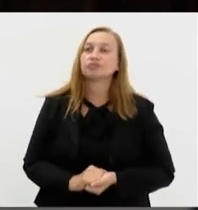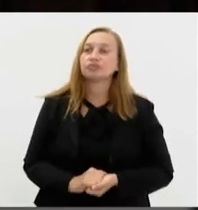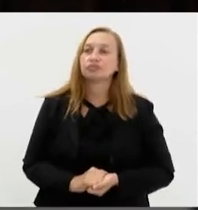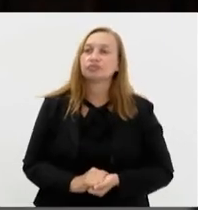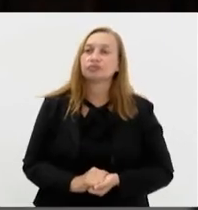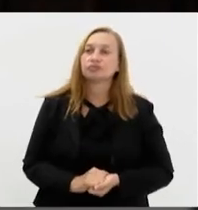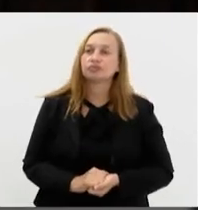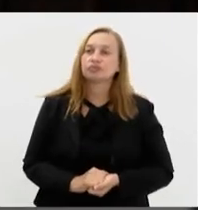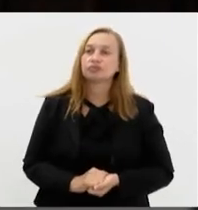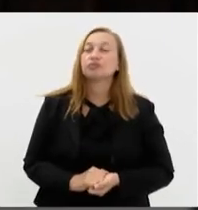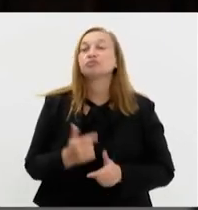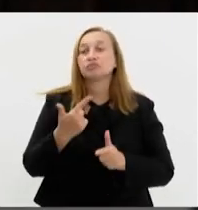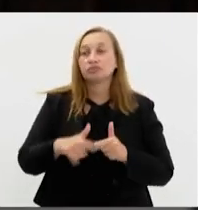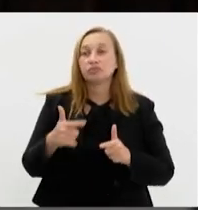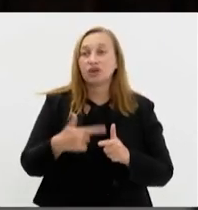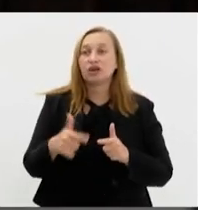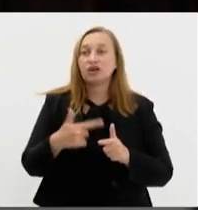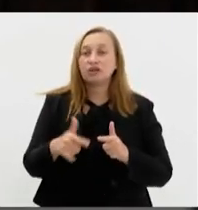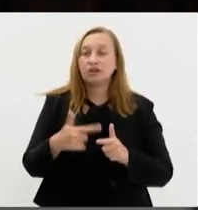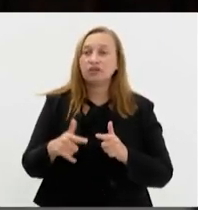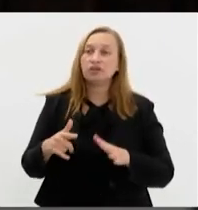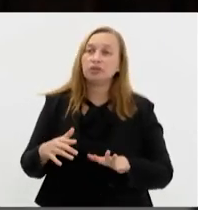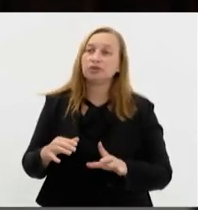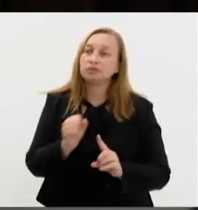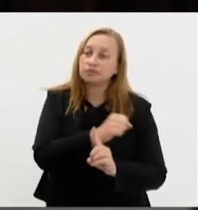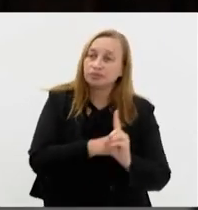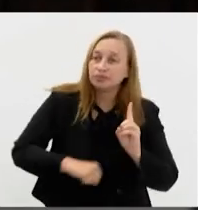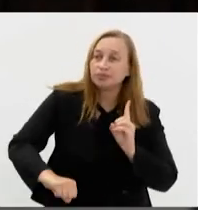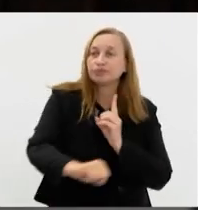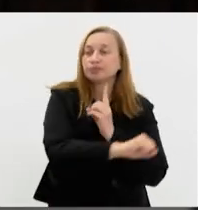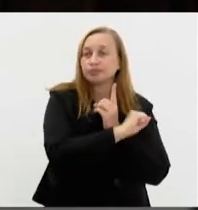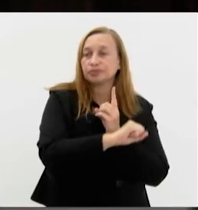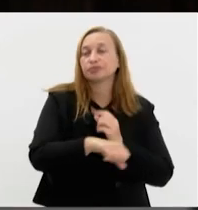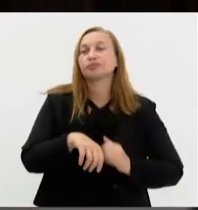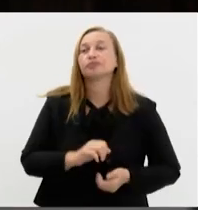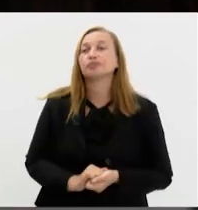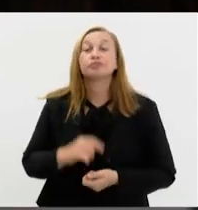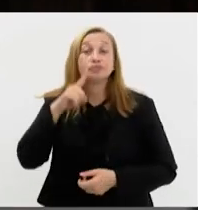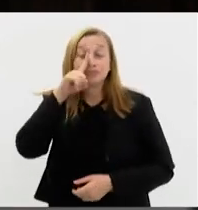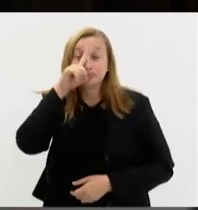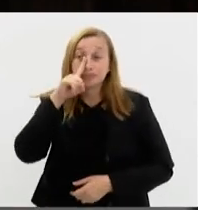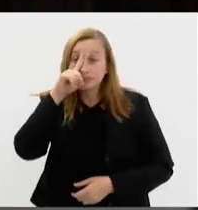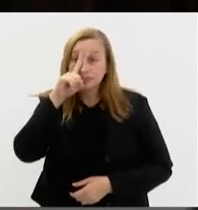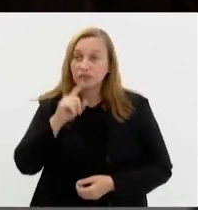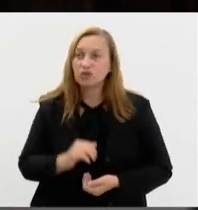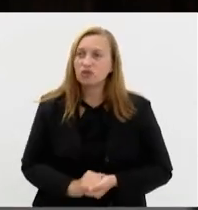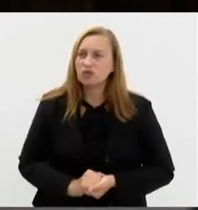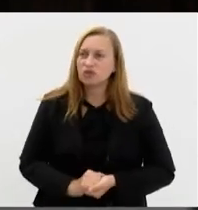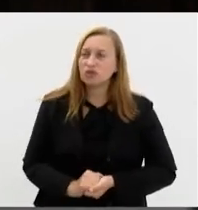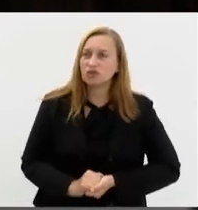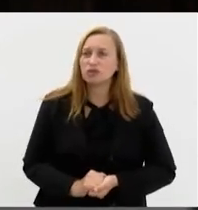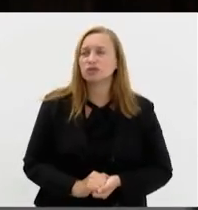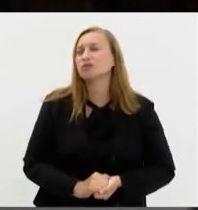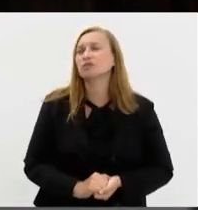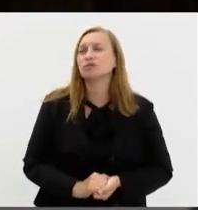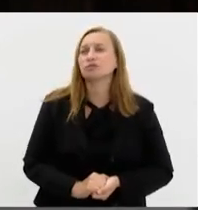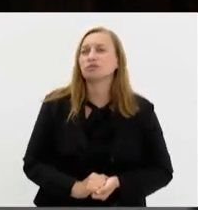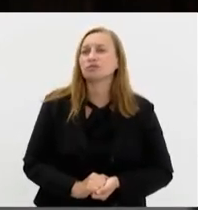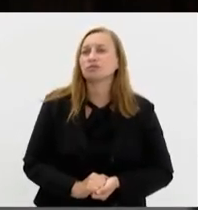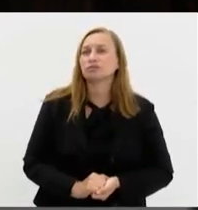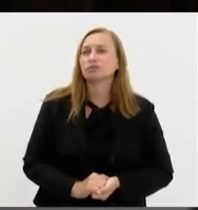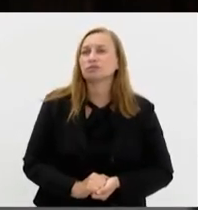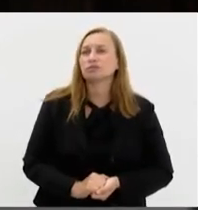trazer graves problemas para o tecido social isso traz como maior risco eu faço minha as palavras da Hana